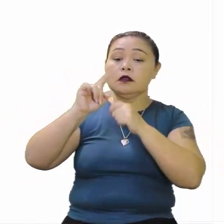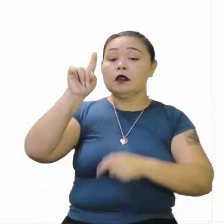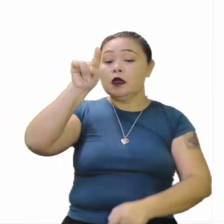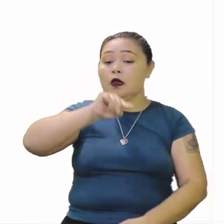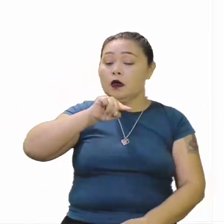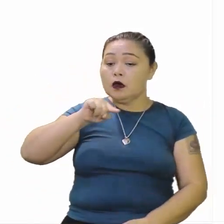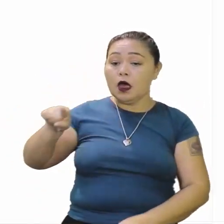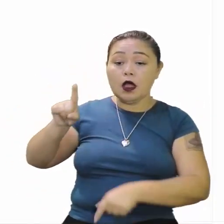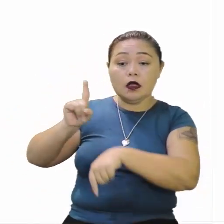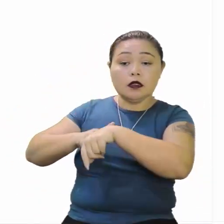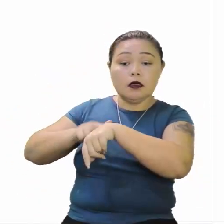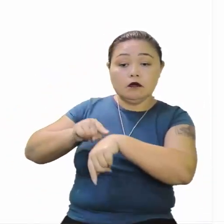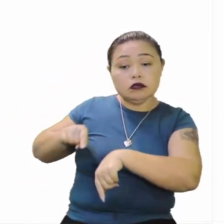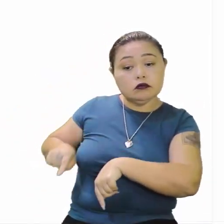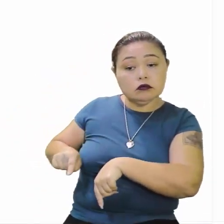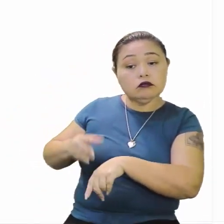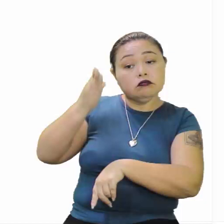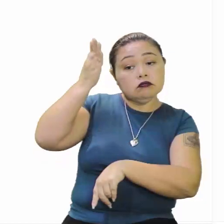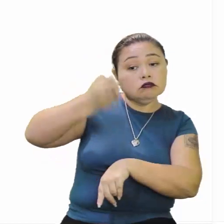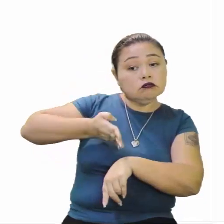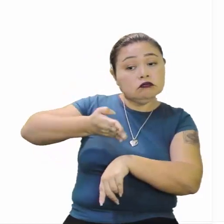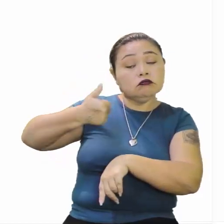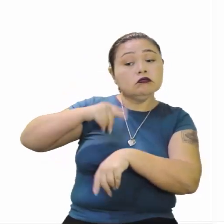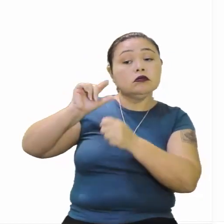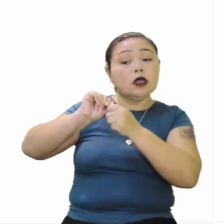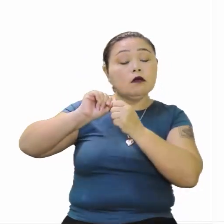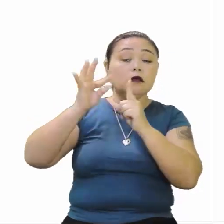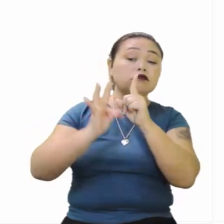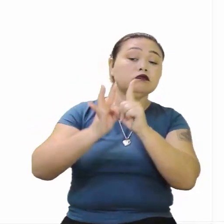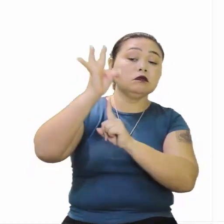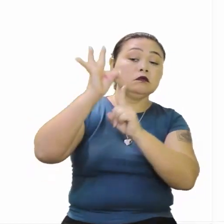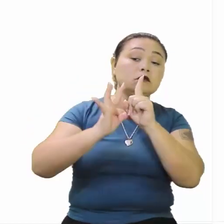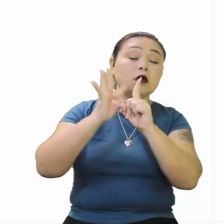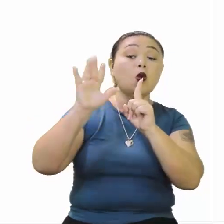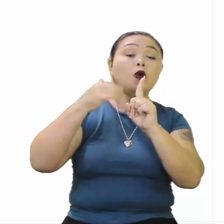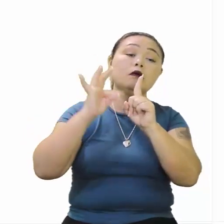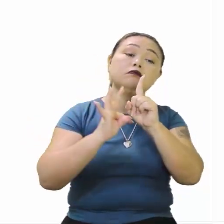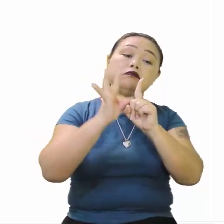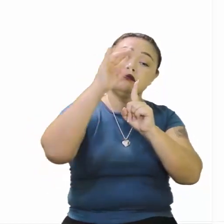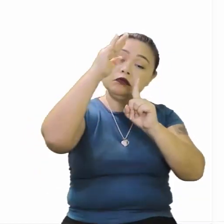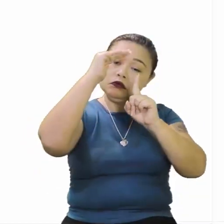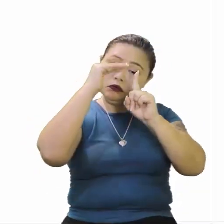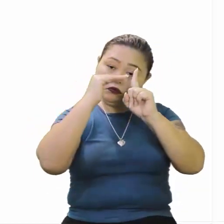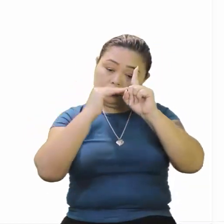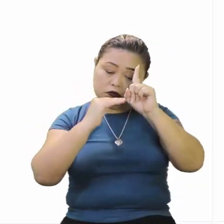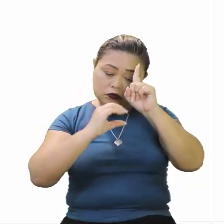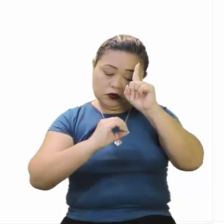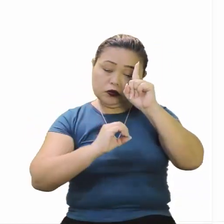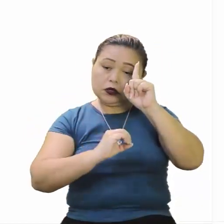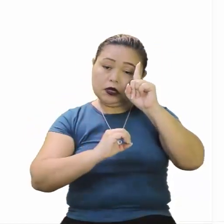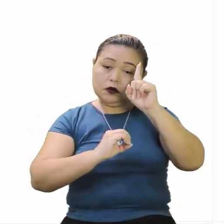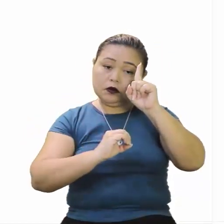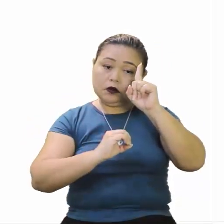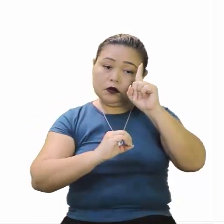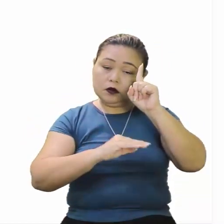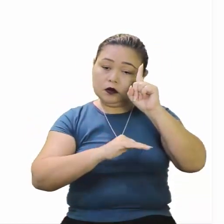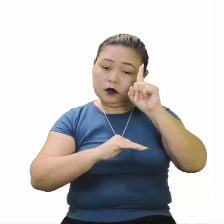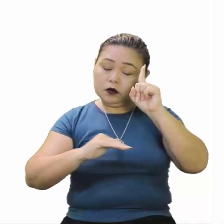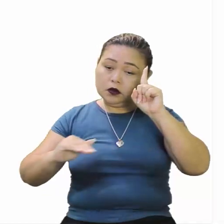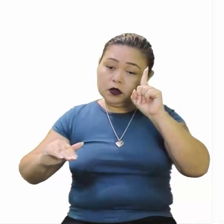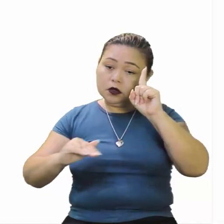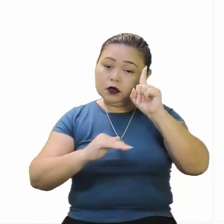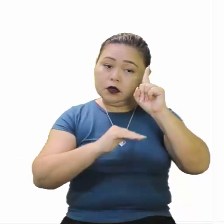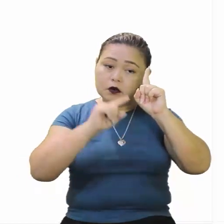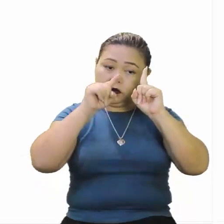tenho o tempo em minutos. O que acontece? Quando a temperatura está abaixo de 0, até chegar à